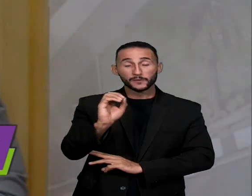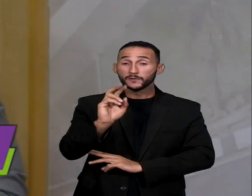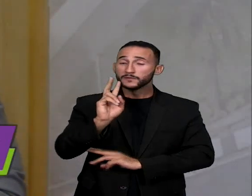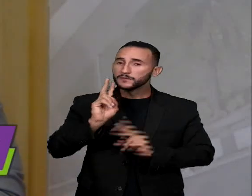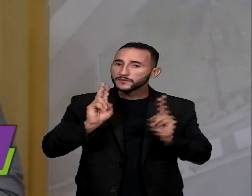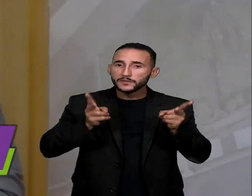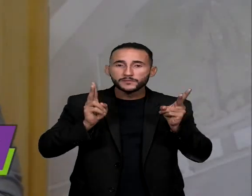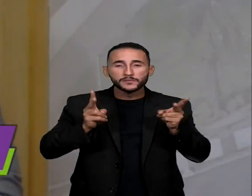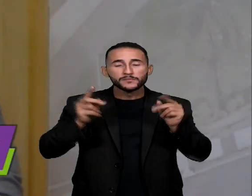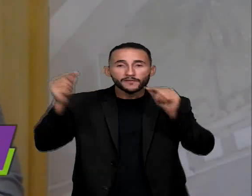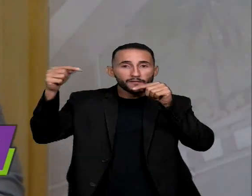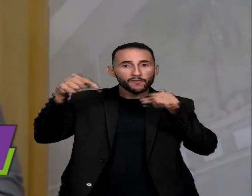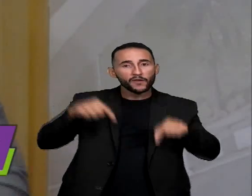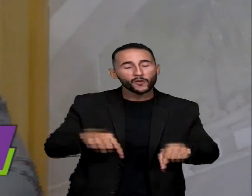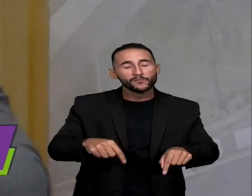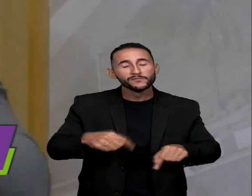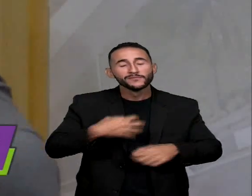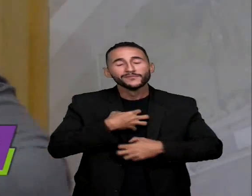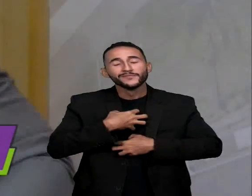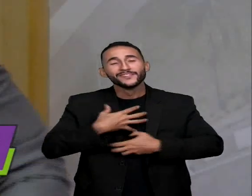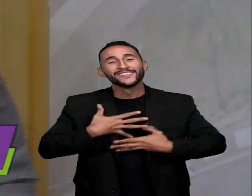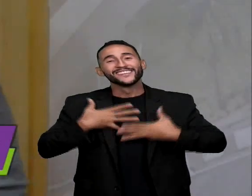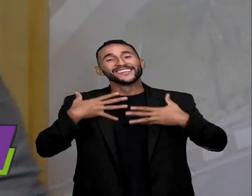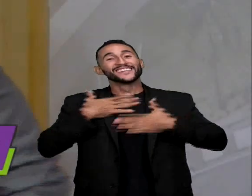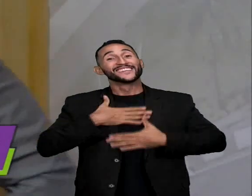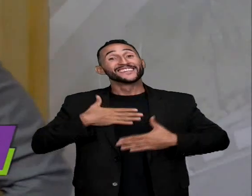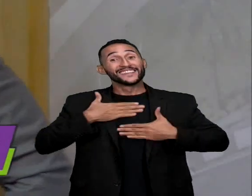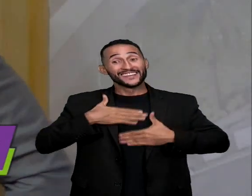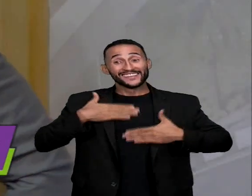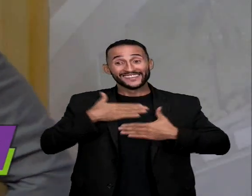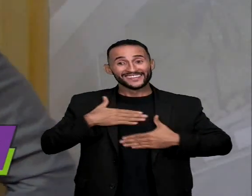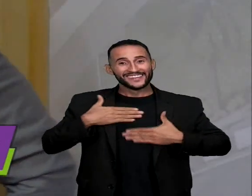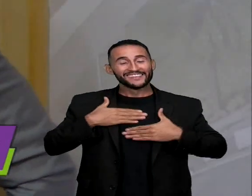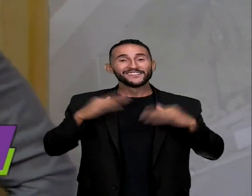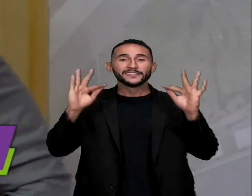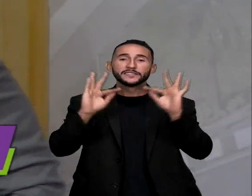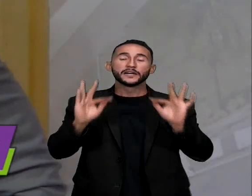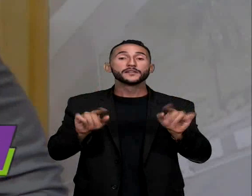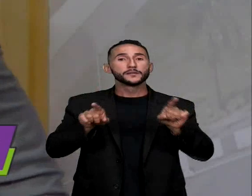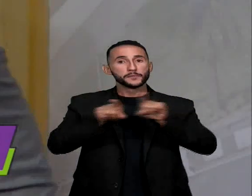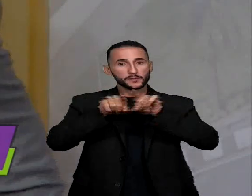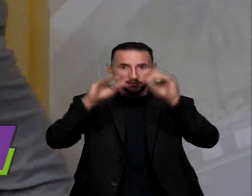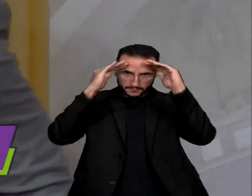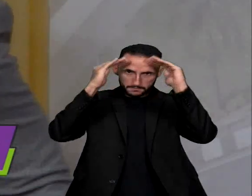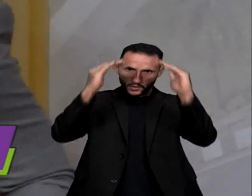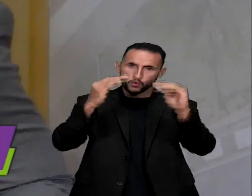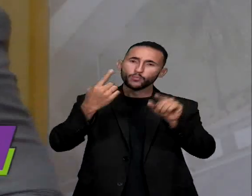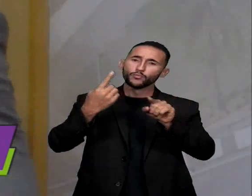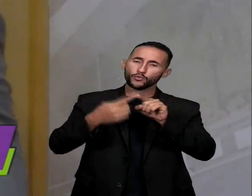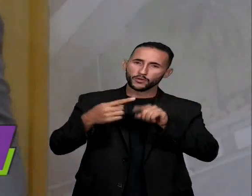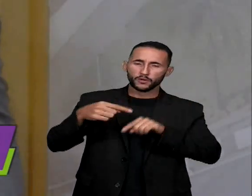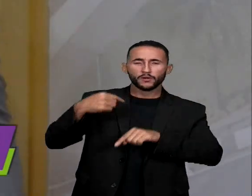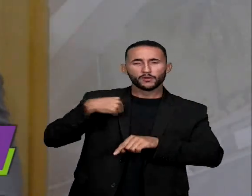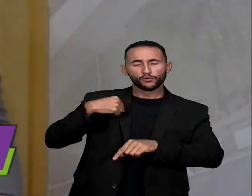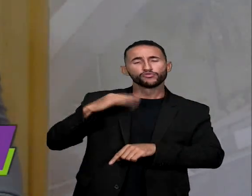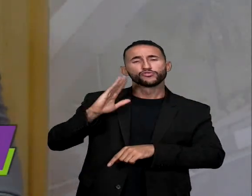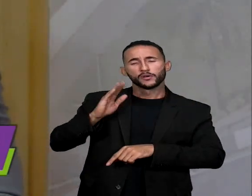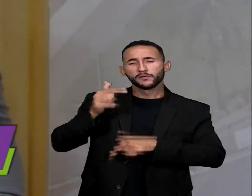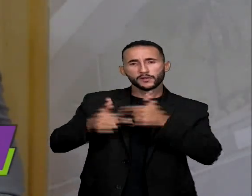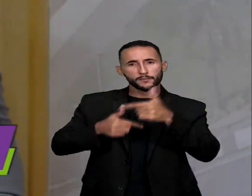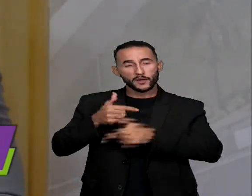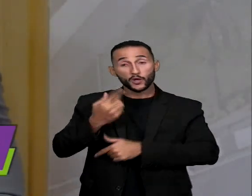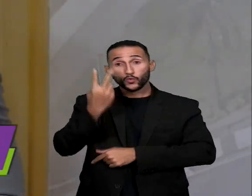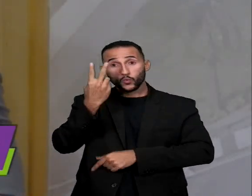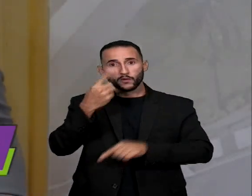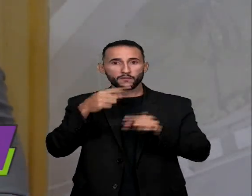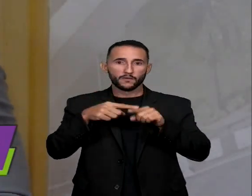com muita alegria com muito respeito Afinal tive a oportunidade de estar aqui por dois mandatos como